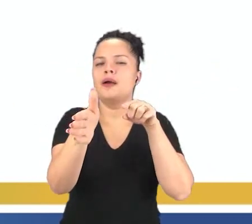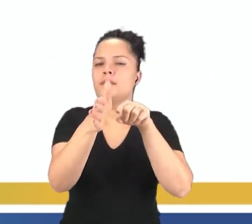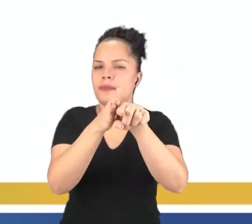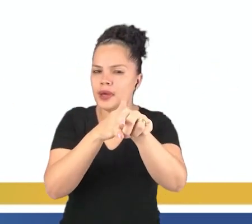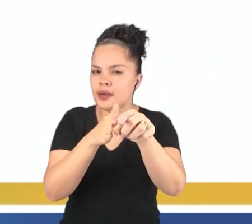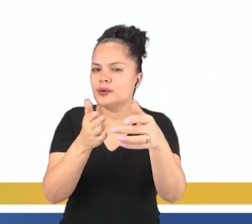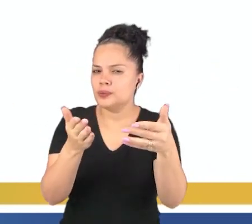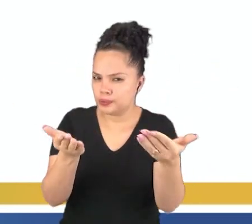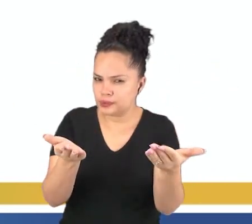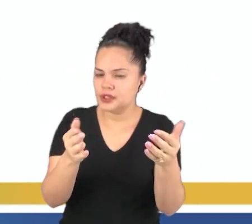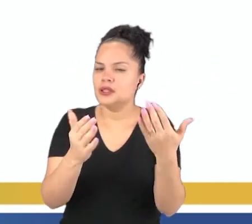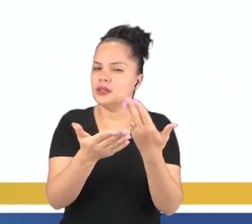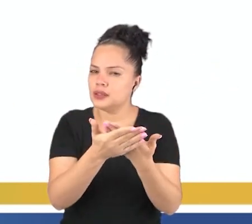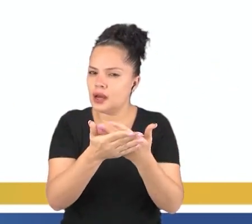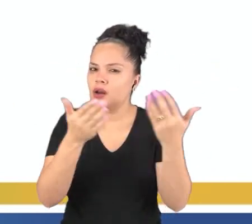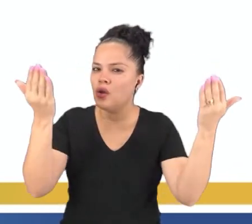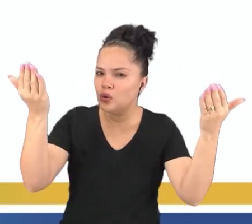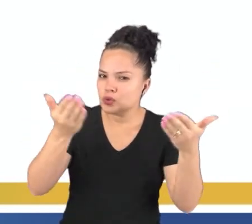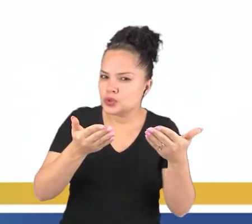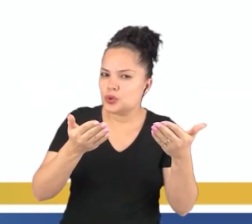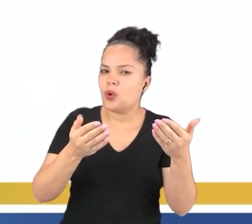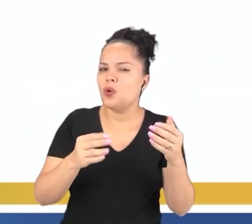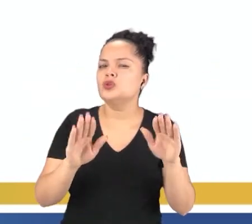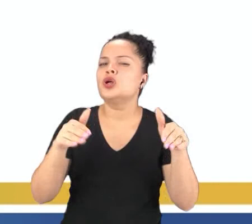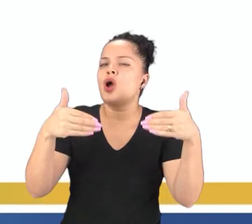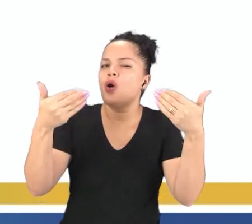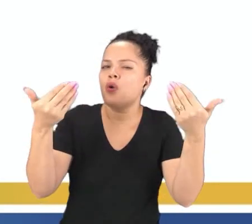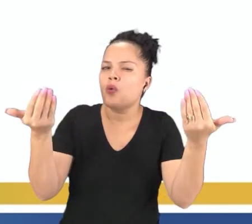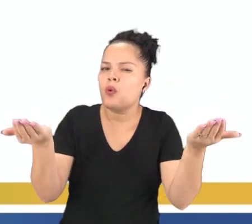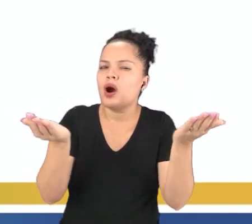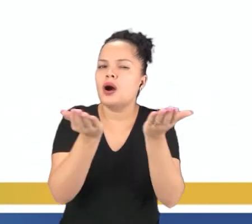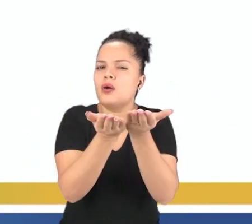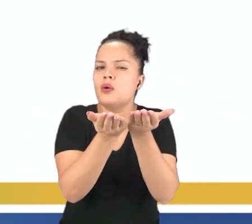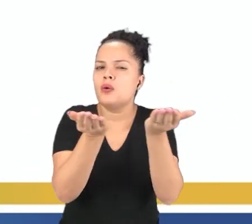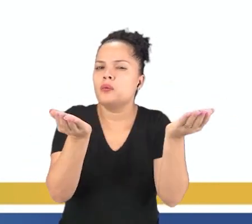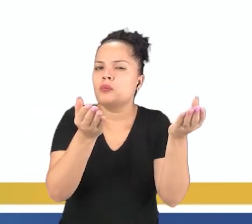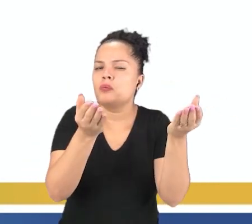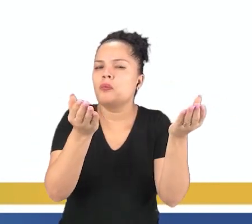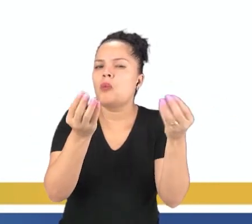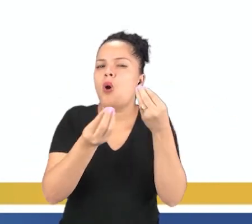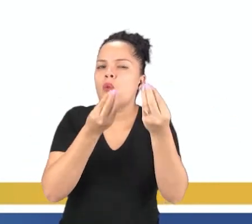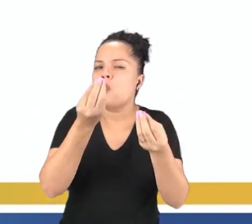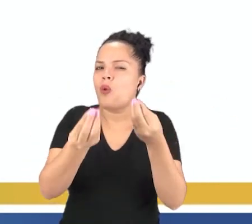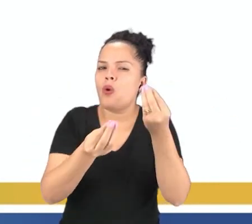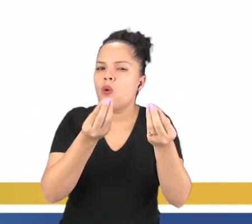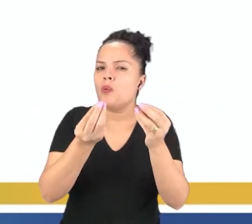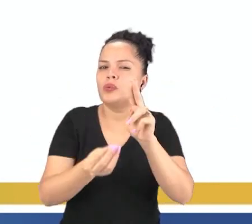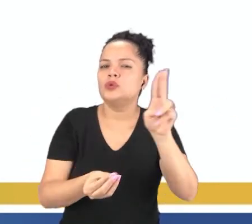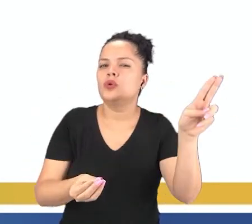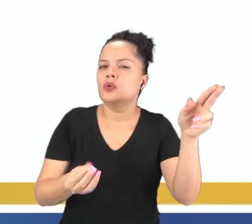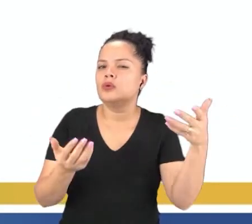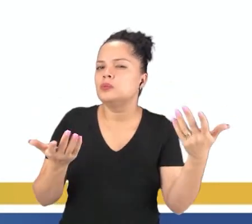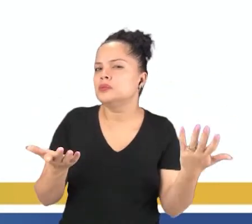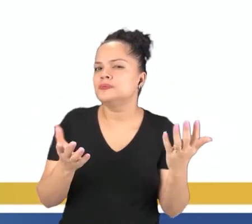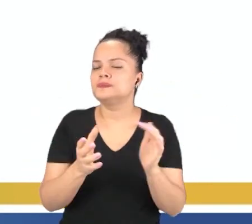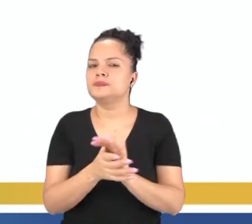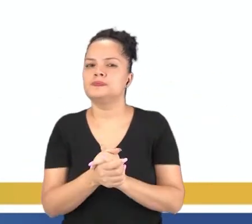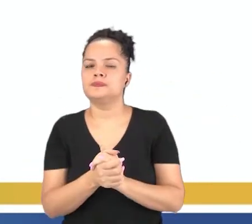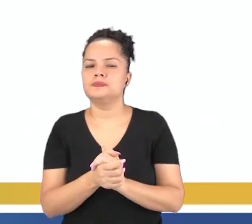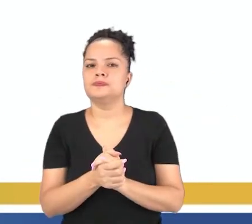se baseando em nossa aula de hoje, qual seria a posição relativa entre essas duas circunferências? Professor, qual